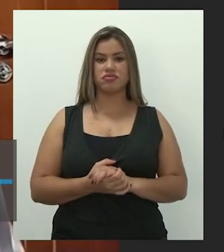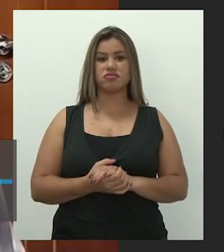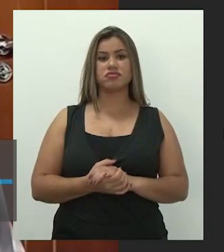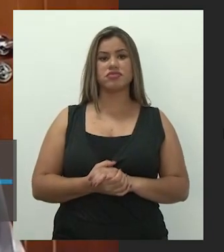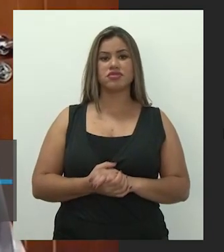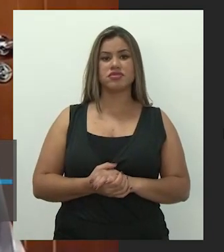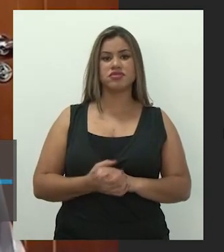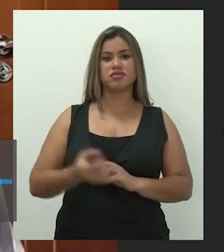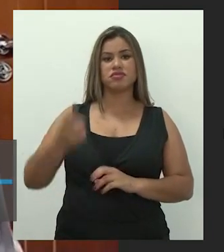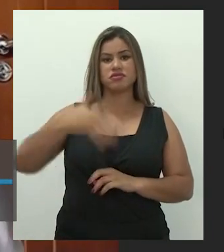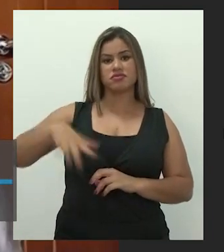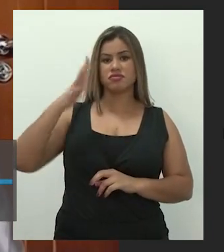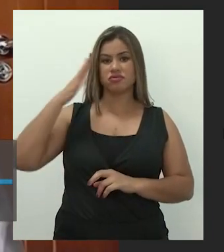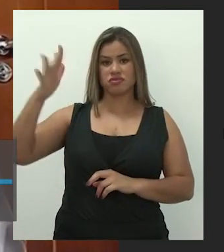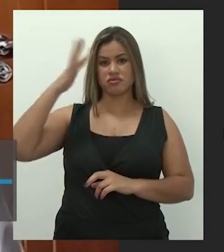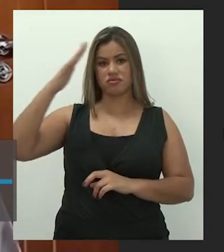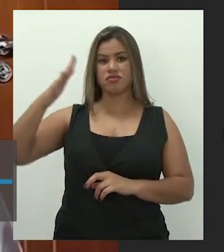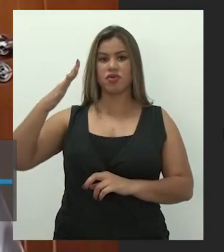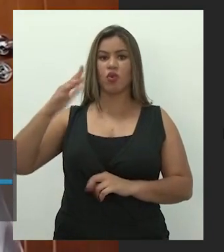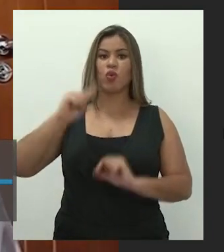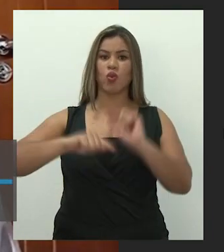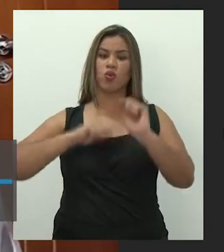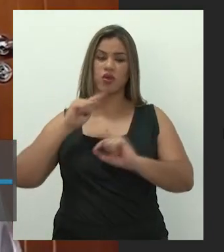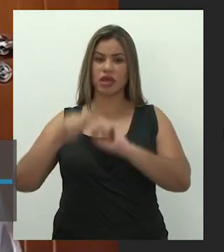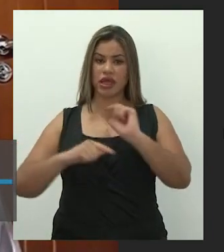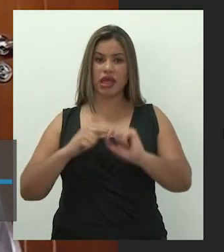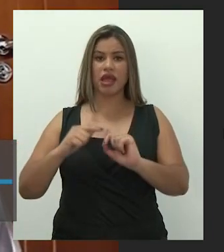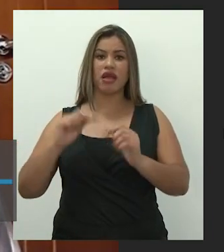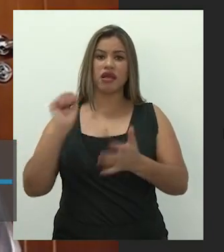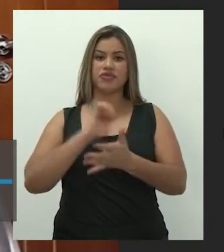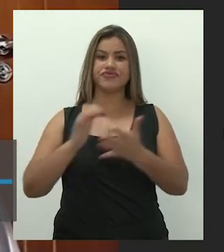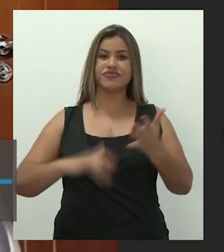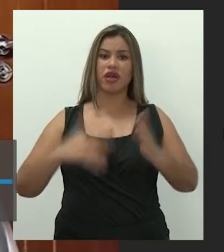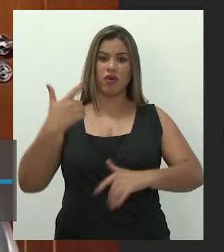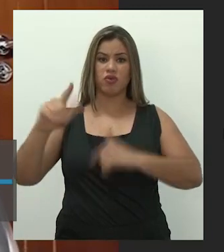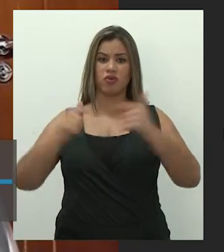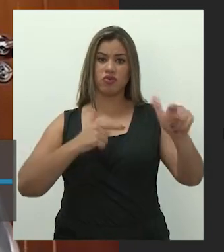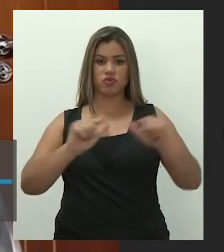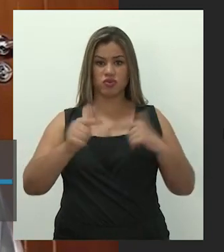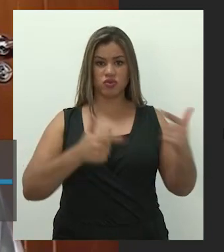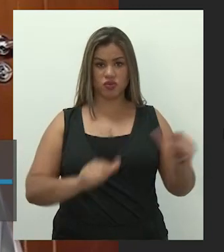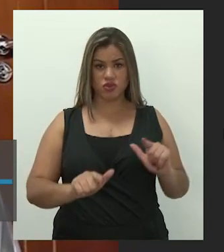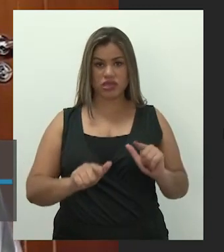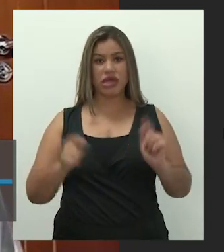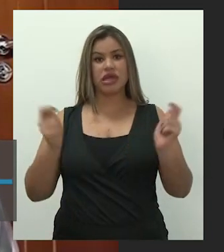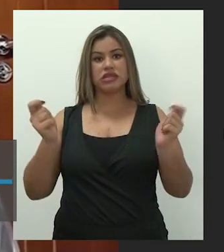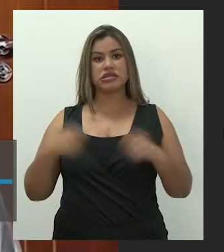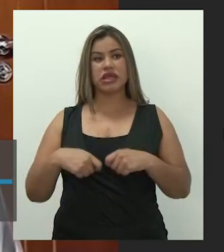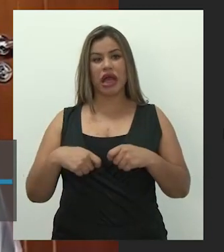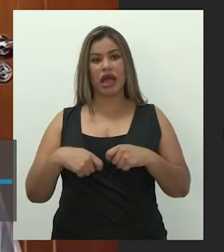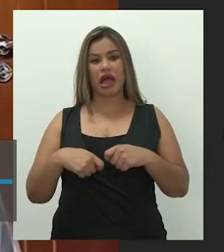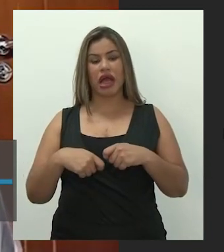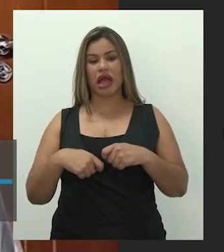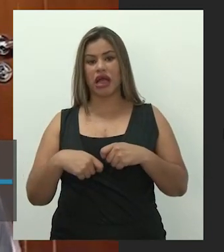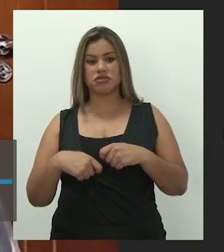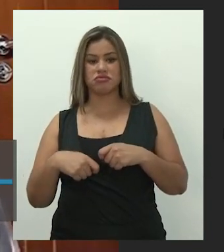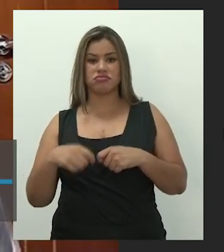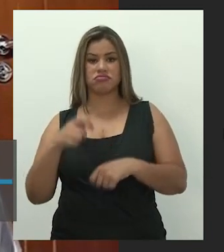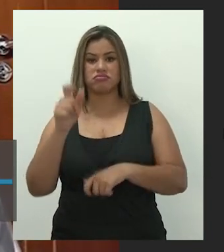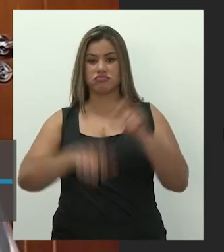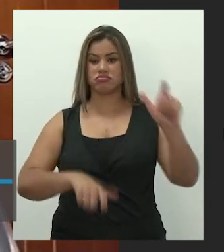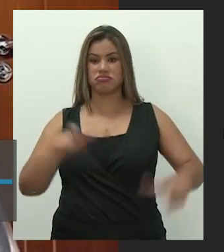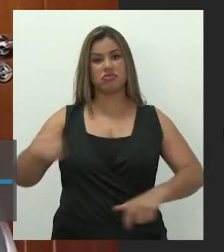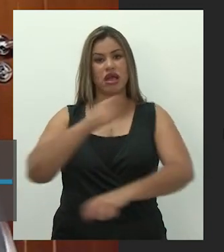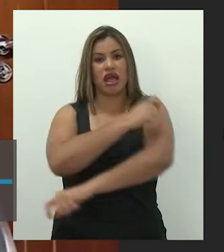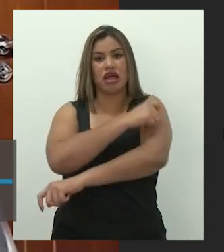Vamos pensar quais outras atividades que possivelmente fizeram parte da vida escolar dos estudantes